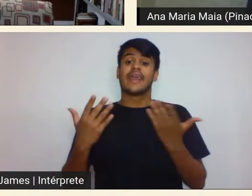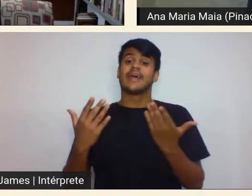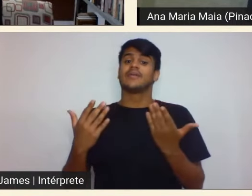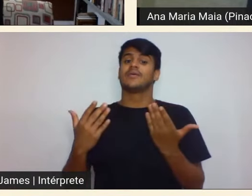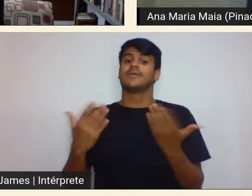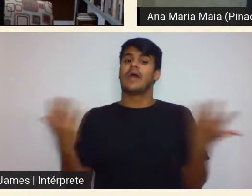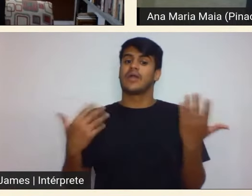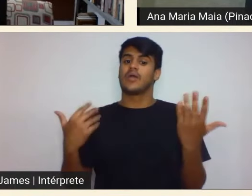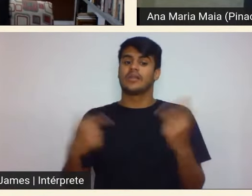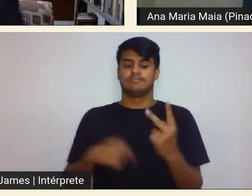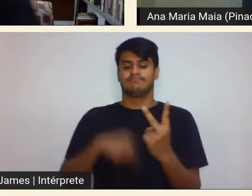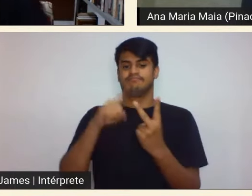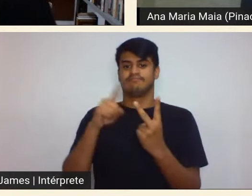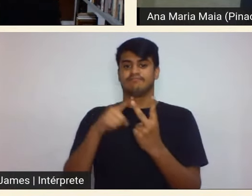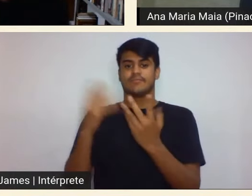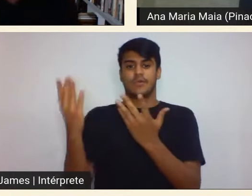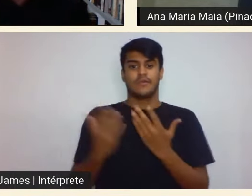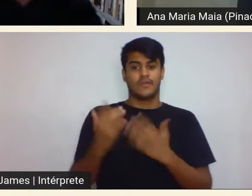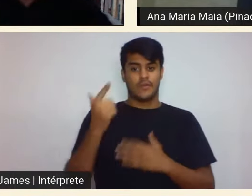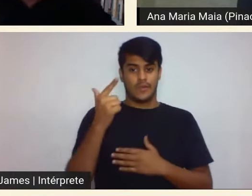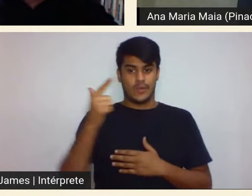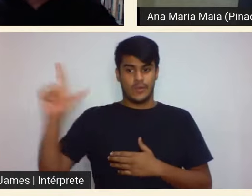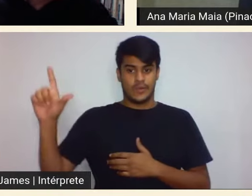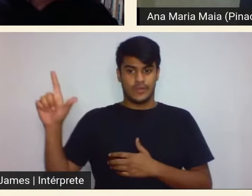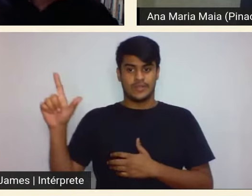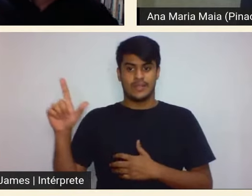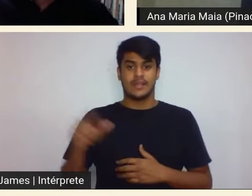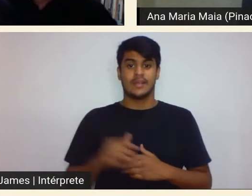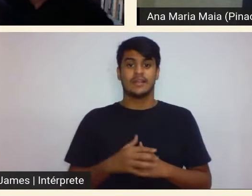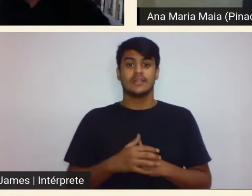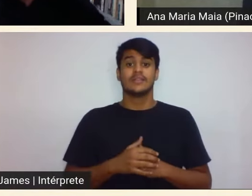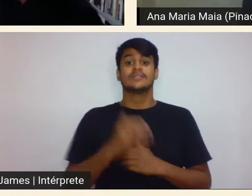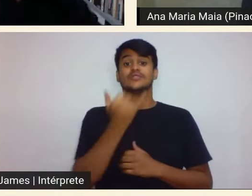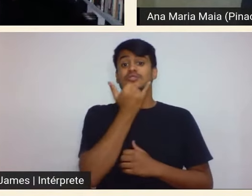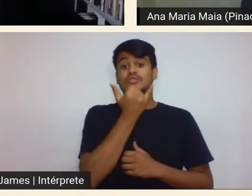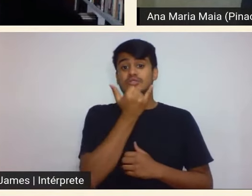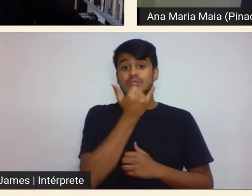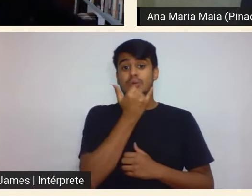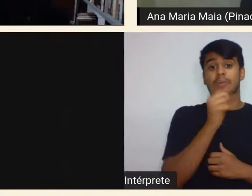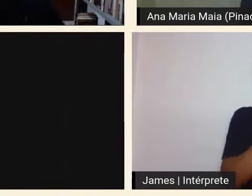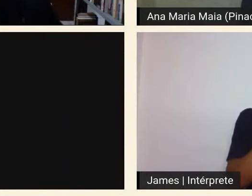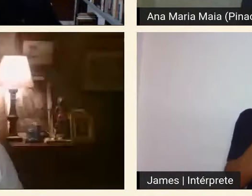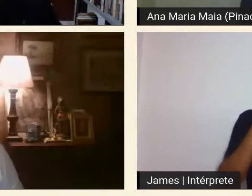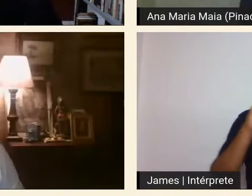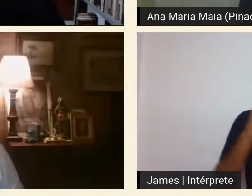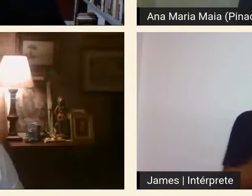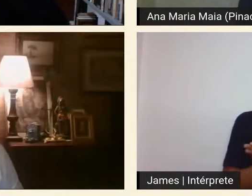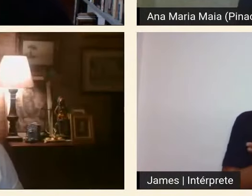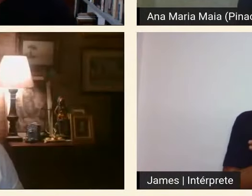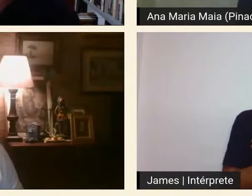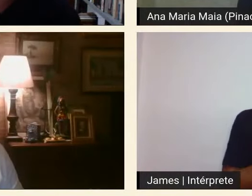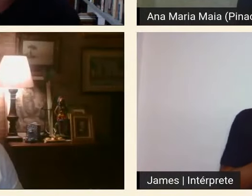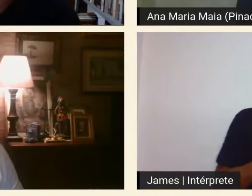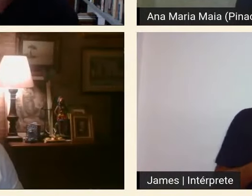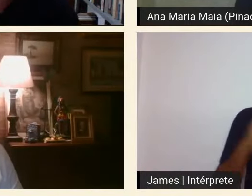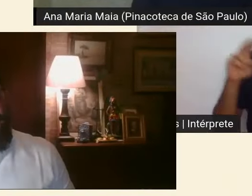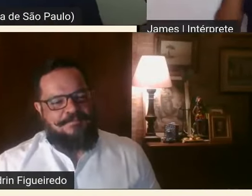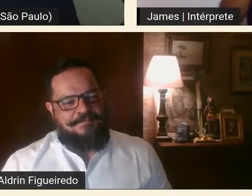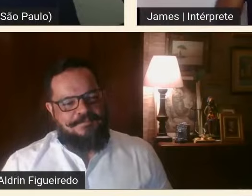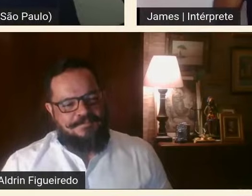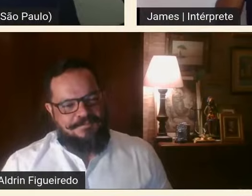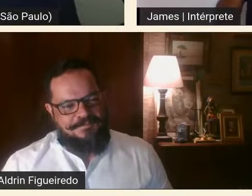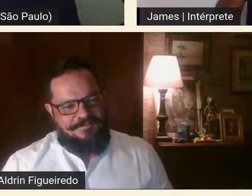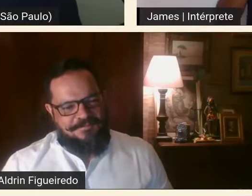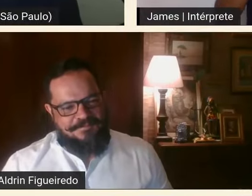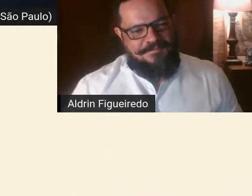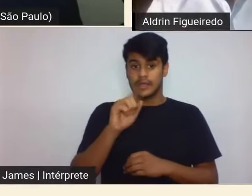convidado agora, aproveitar e pedir desculpas por ter errado o sobrenome dele na introdução. O nome do meu convidado é